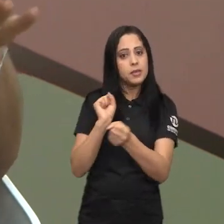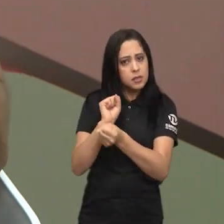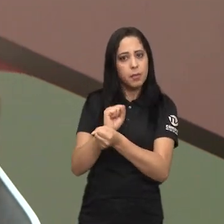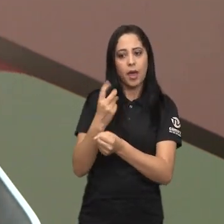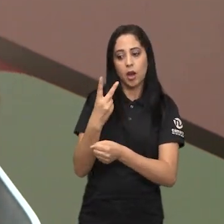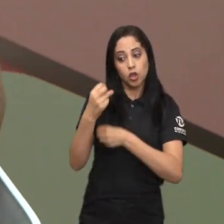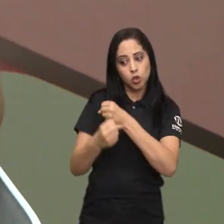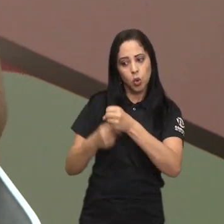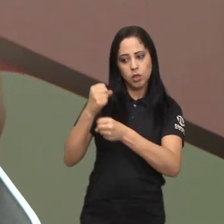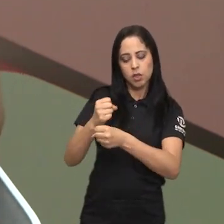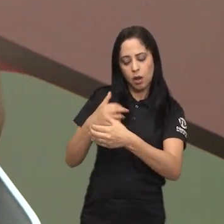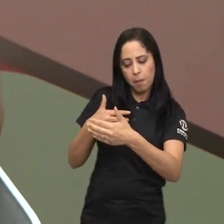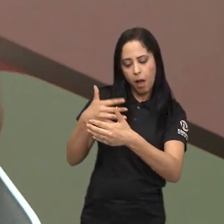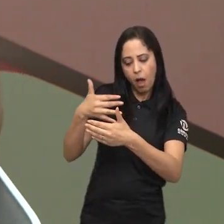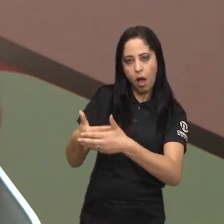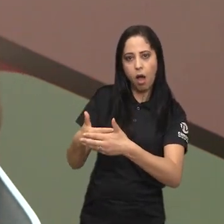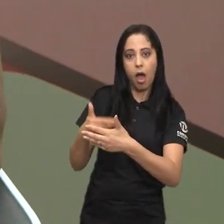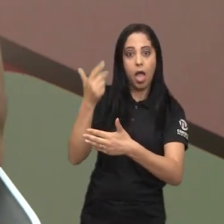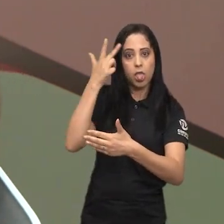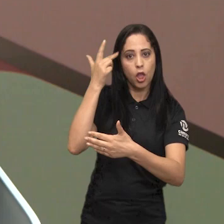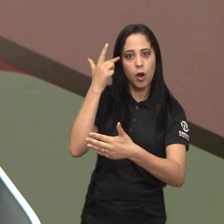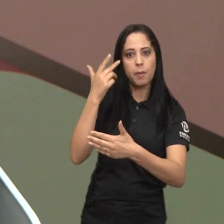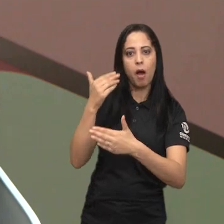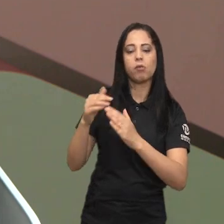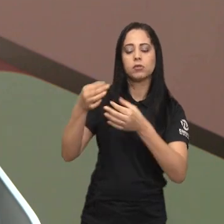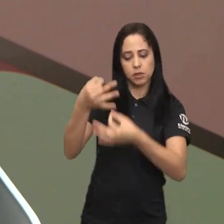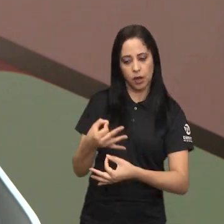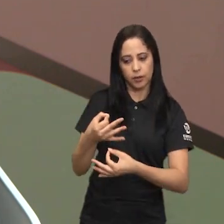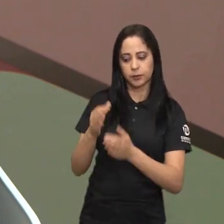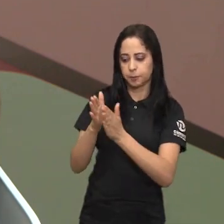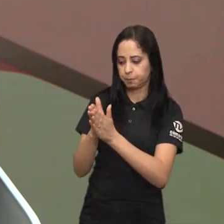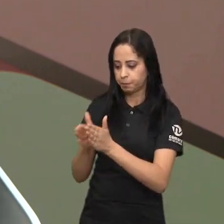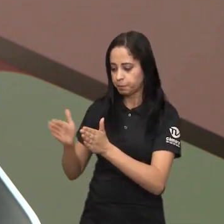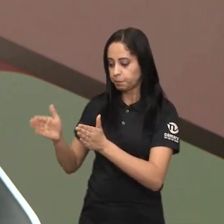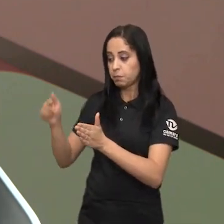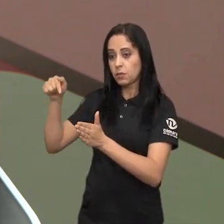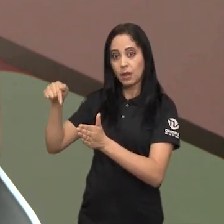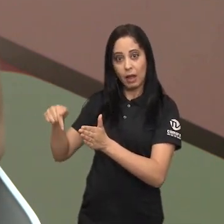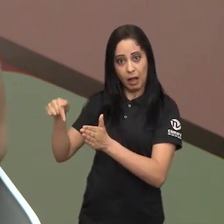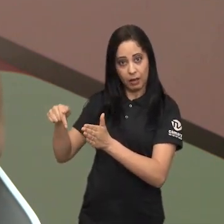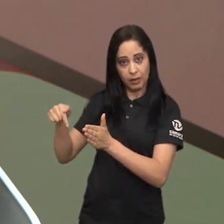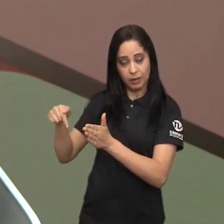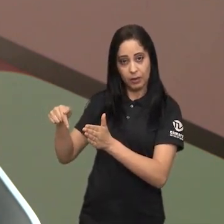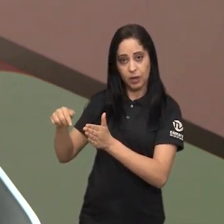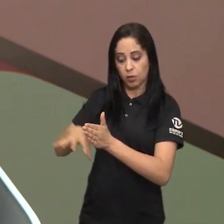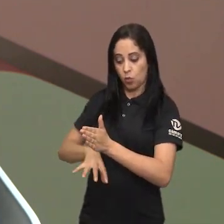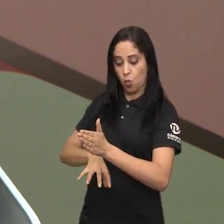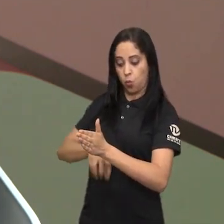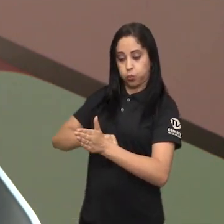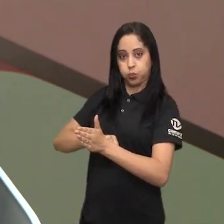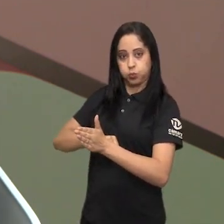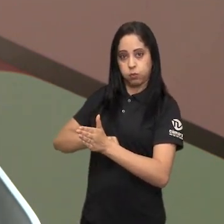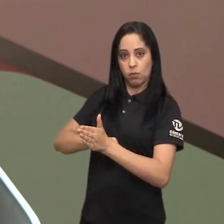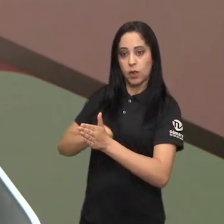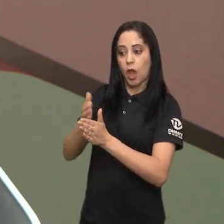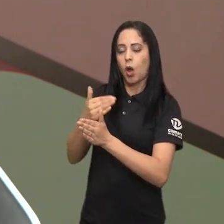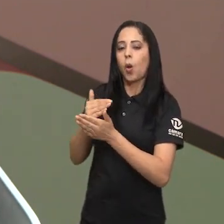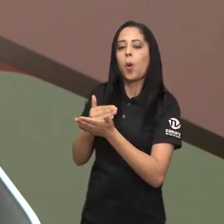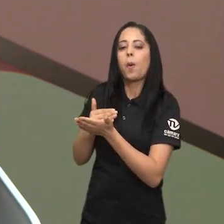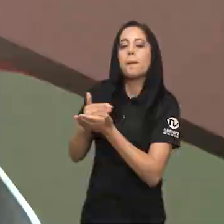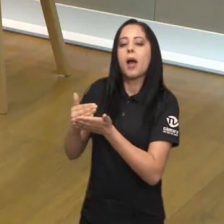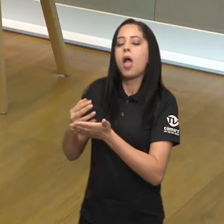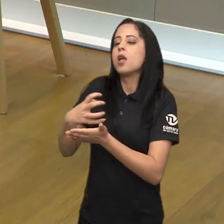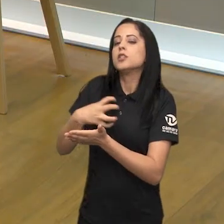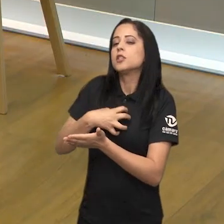regular. Na fase da transição menopausal, quando a mulher começa a ter alguns sintomas de que está entrando na